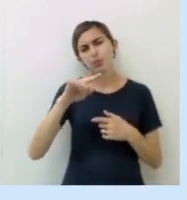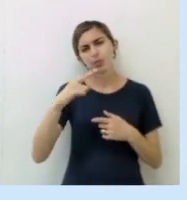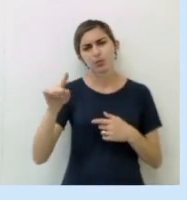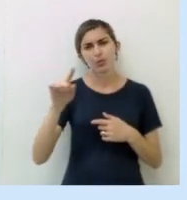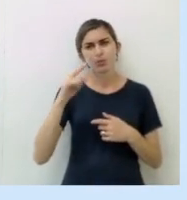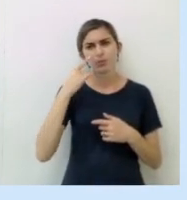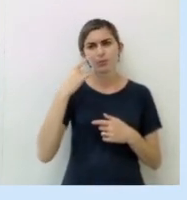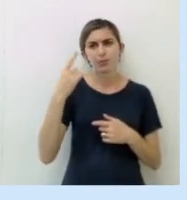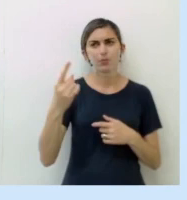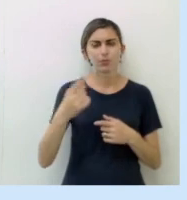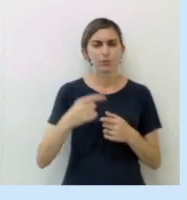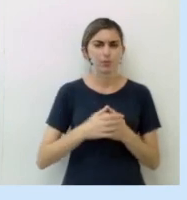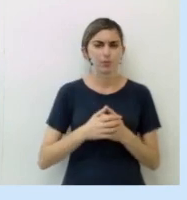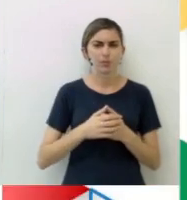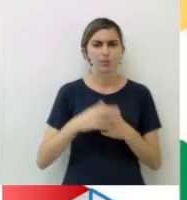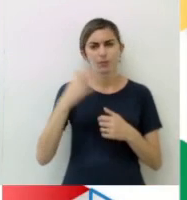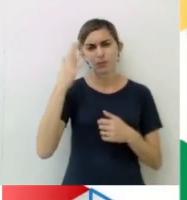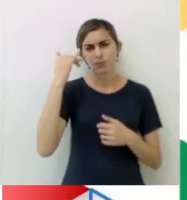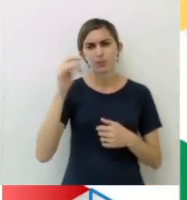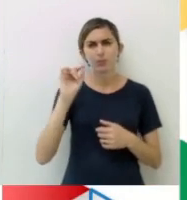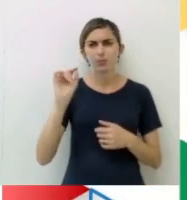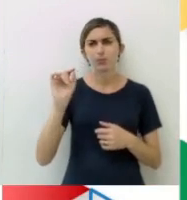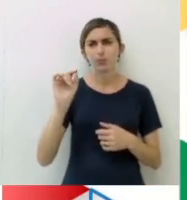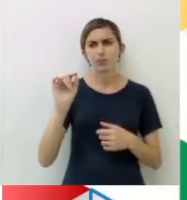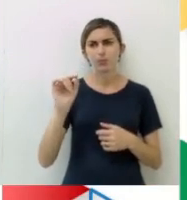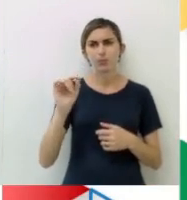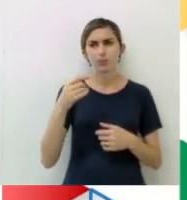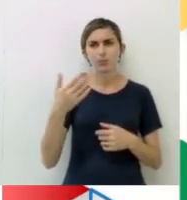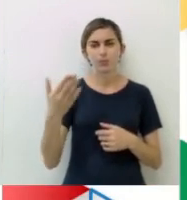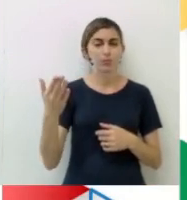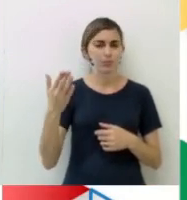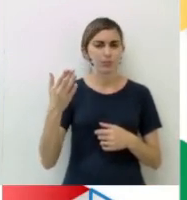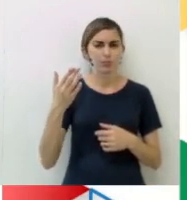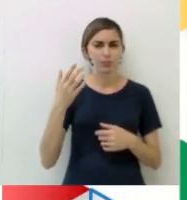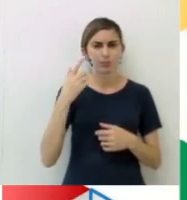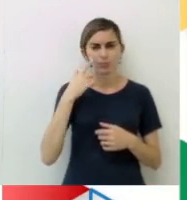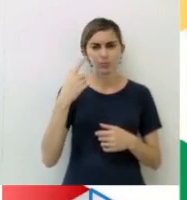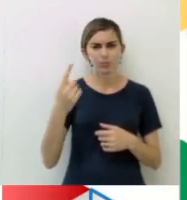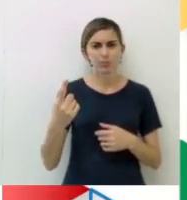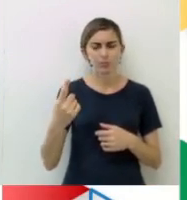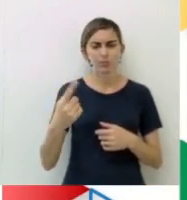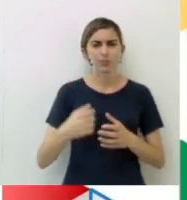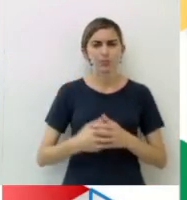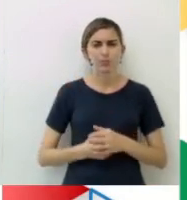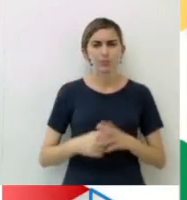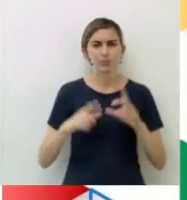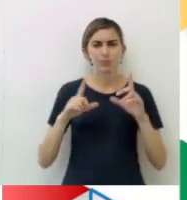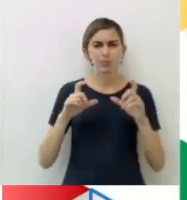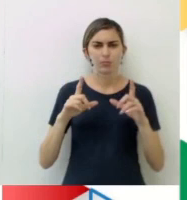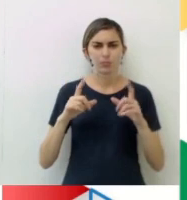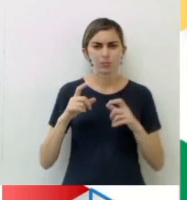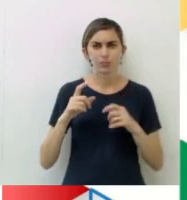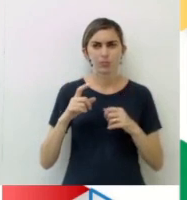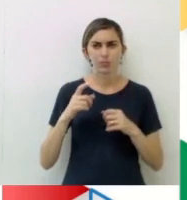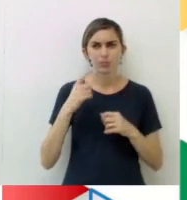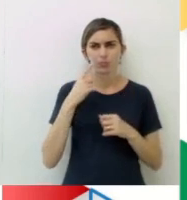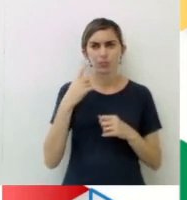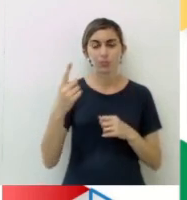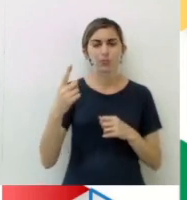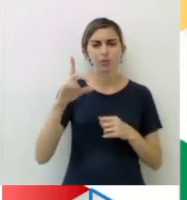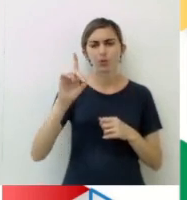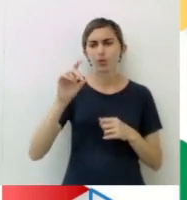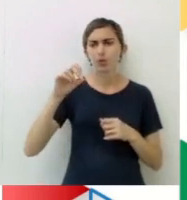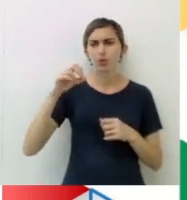Outra retextualização bem famosa, olhem para a tela agora, olhem para a tela, certo? Nós temos Dom